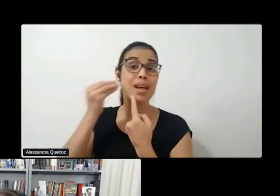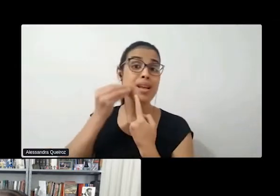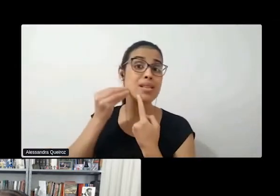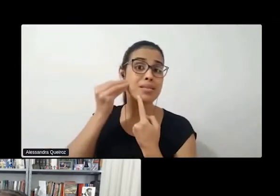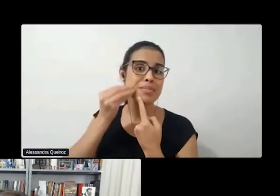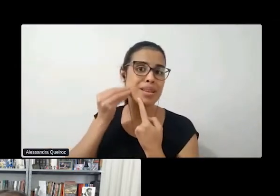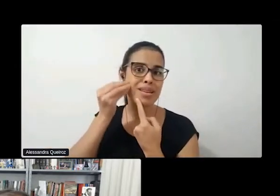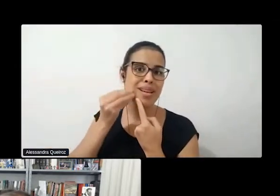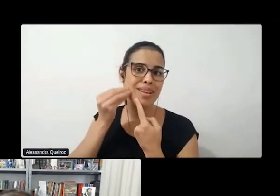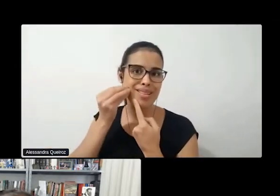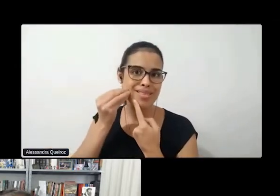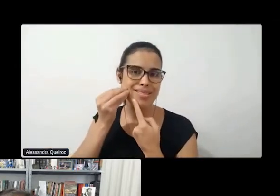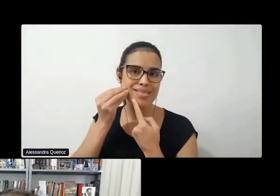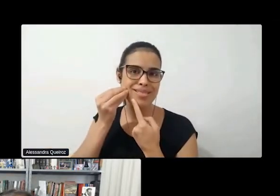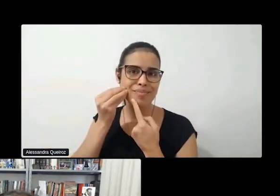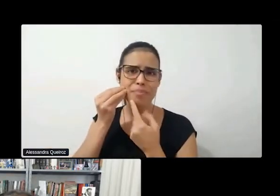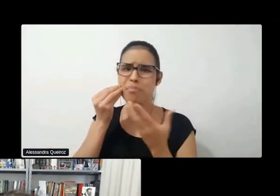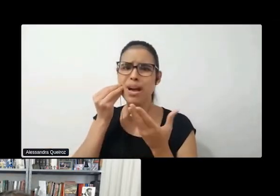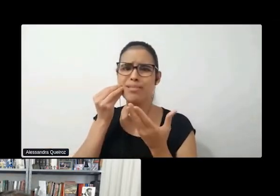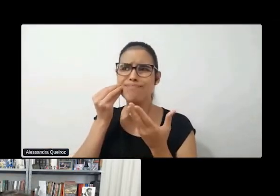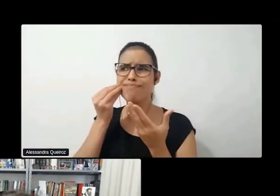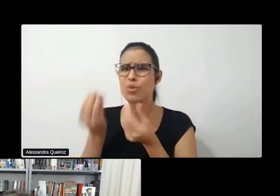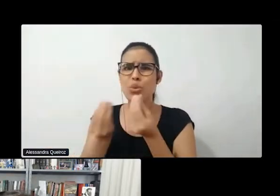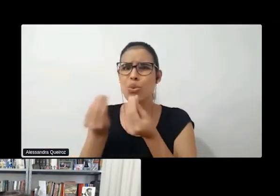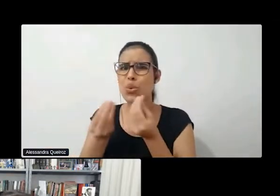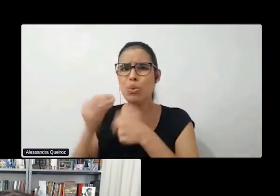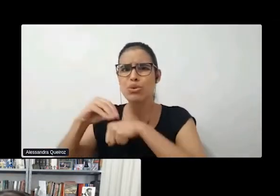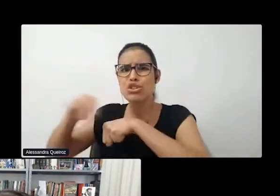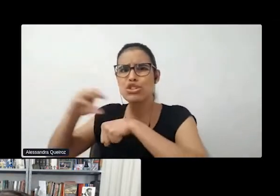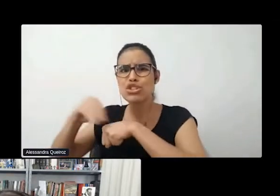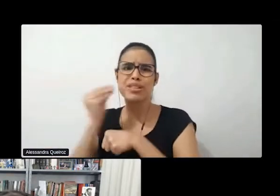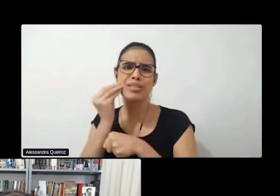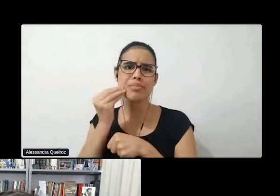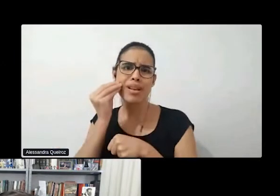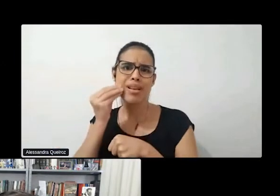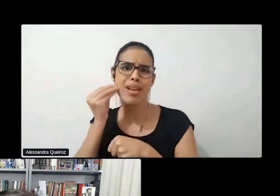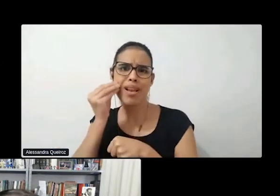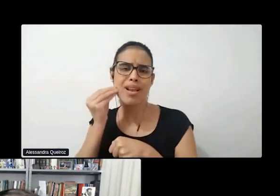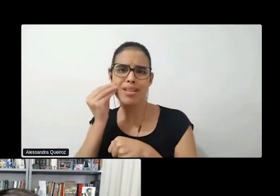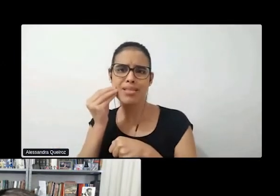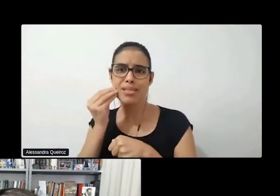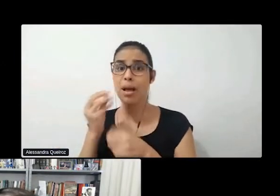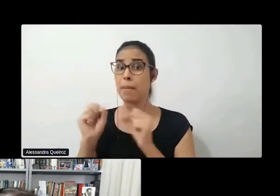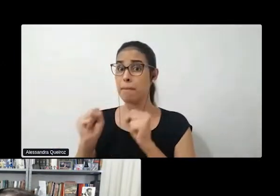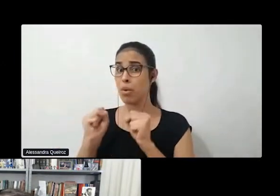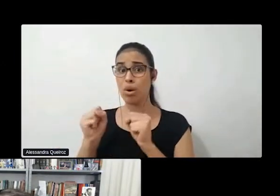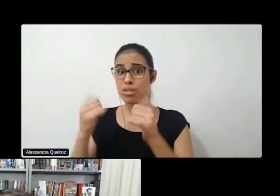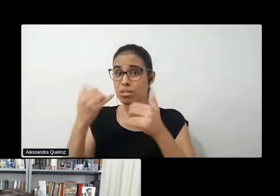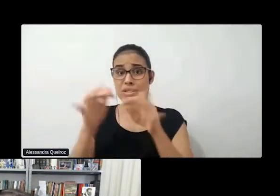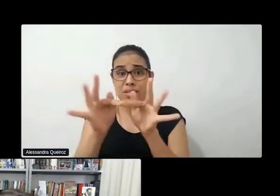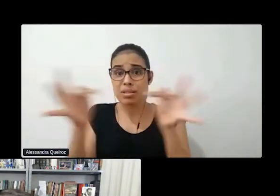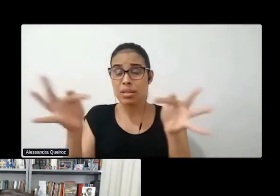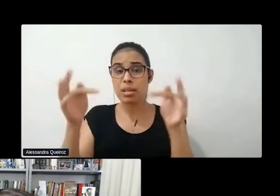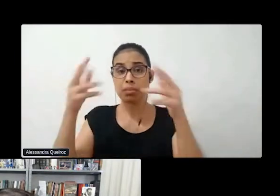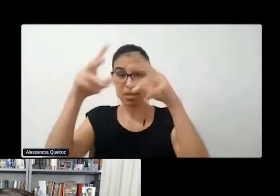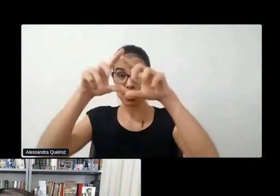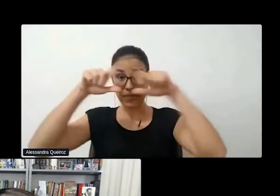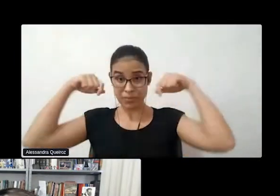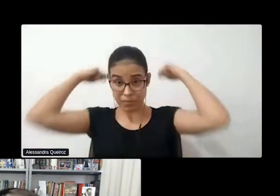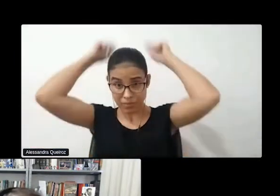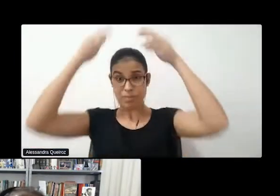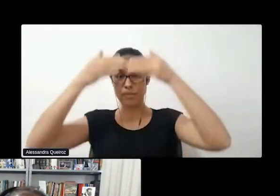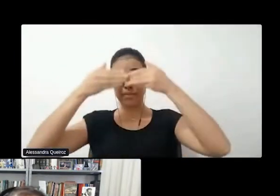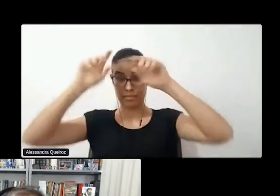gente traz isso? A gente pode fazer testes com ele, por exemplo, vendar ele e colocar ele para navegar